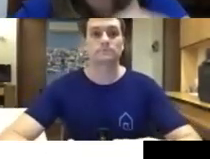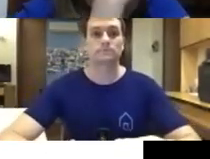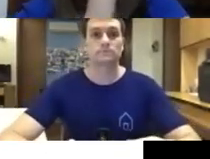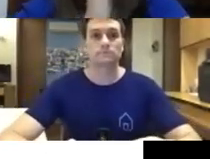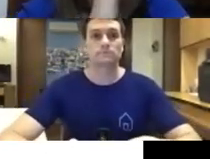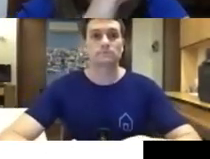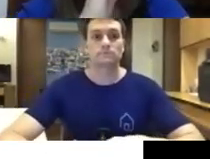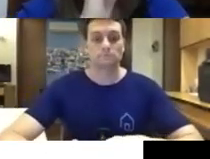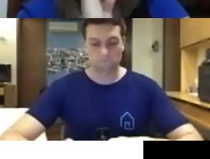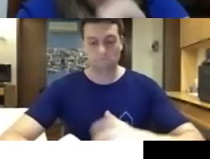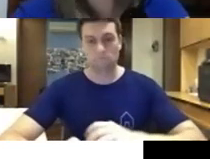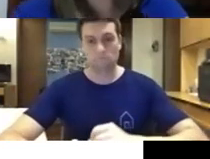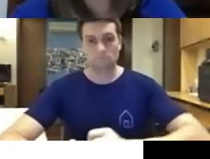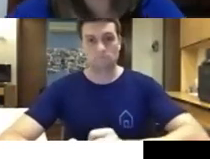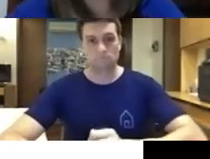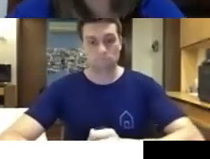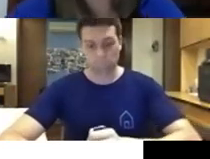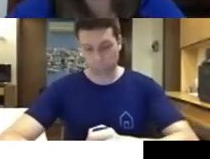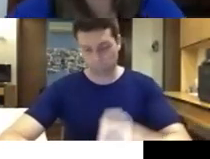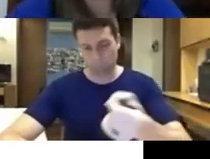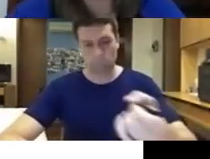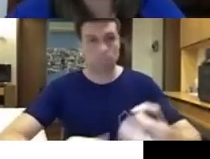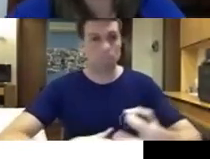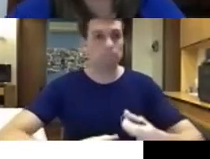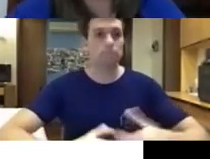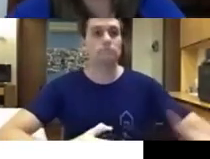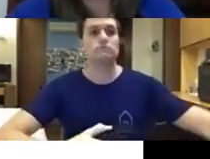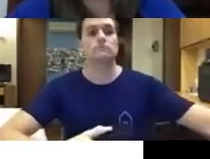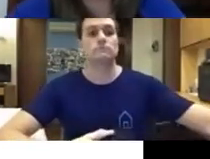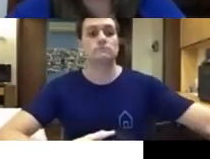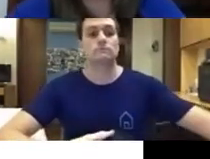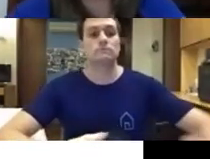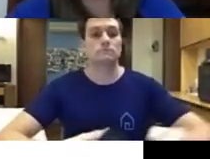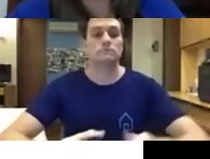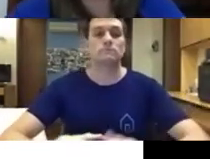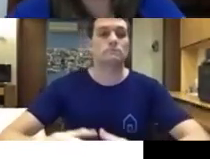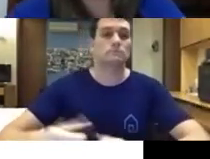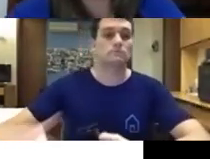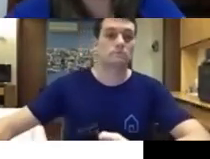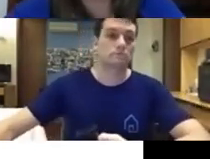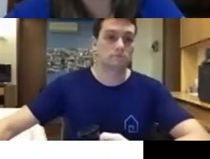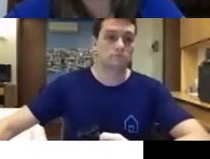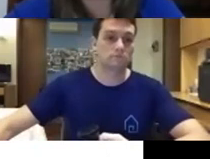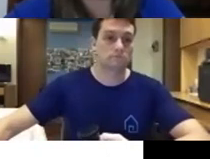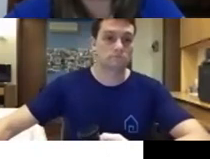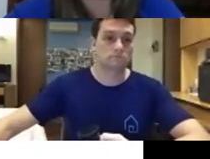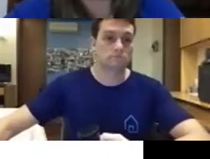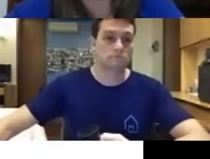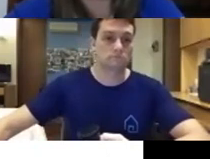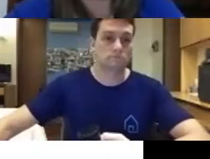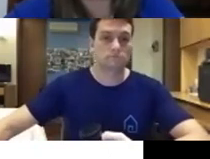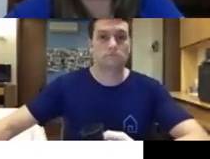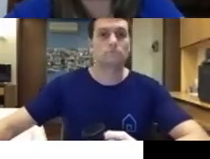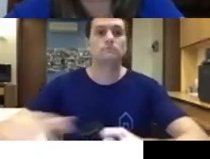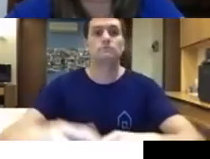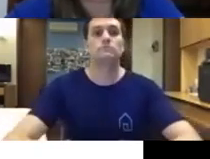porque a porosidade do concreto muda drasticamente. Não sei. Como eu disse, acho que cai de maduro fazer uma live só sobre isso, mas se tu quiser já adiantar